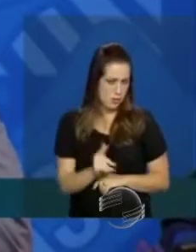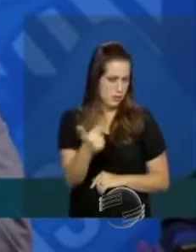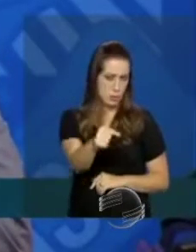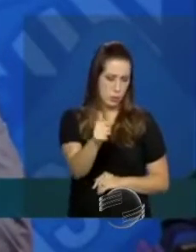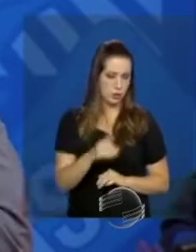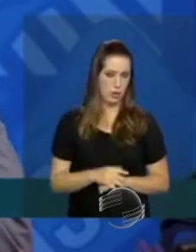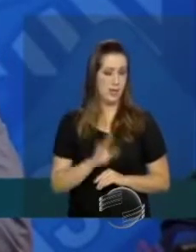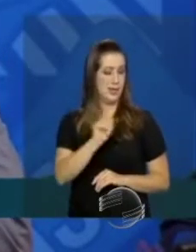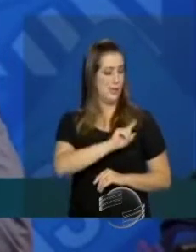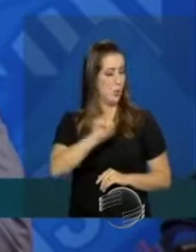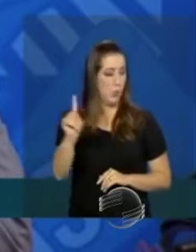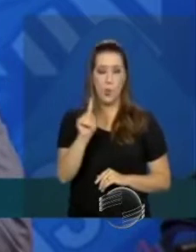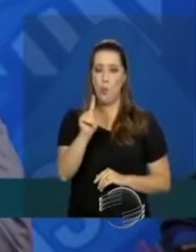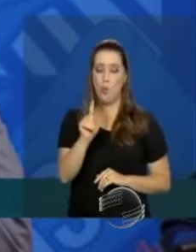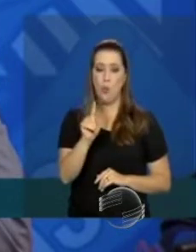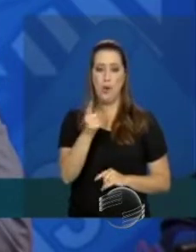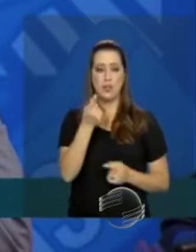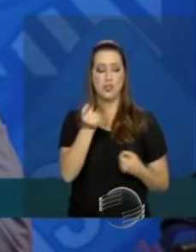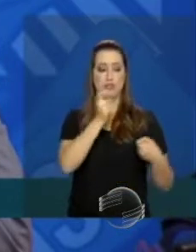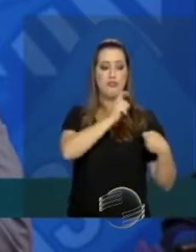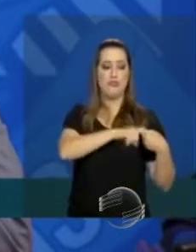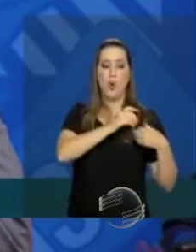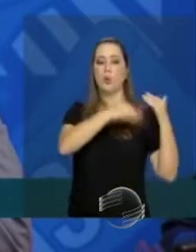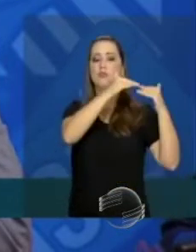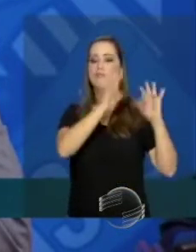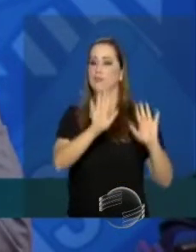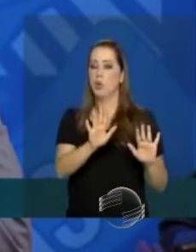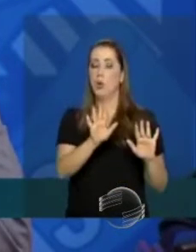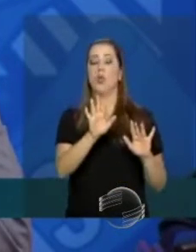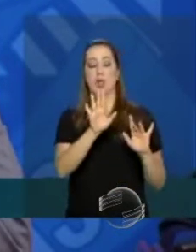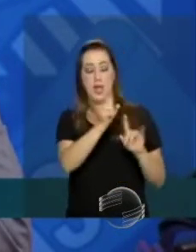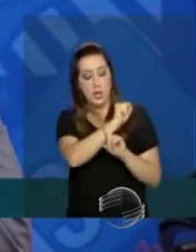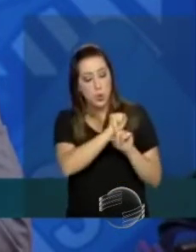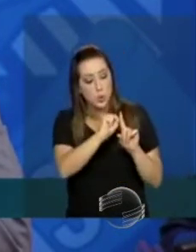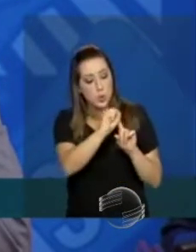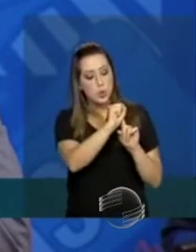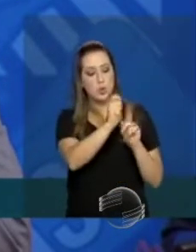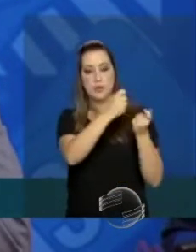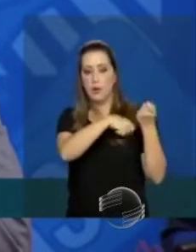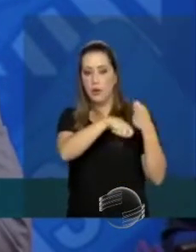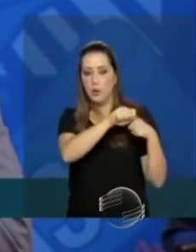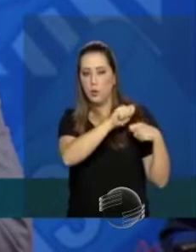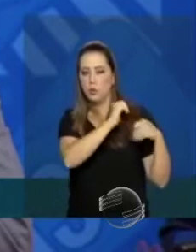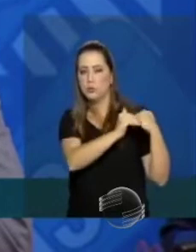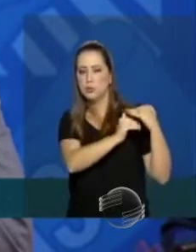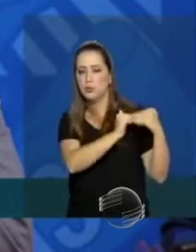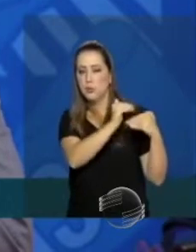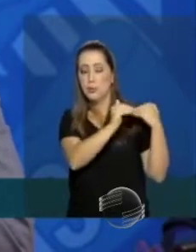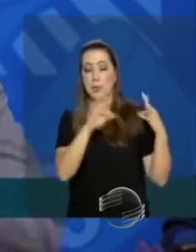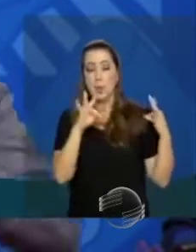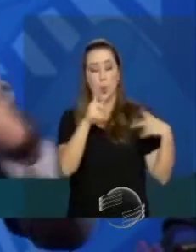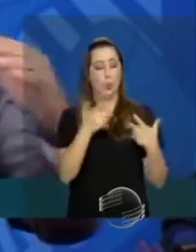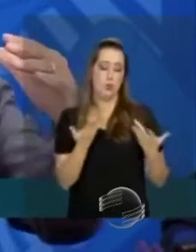recuperação econômica, ele é de crescimento socioeconômico. É para toda a estrutura, toda essa infraestrutura que foi,